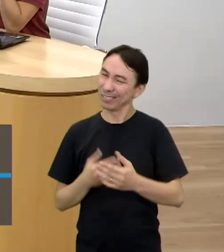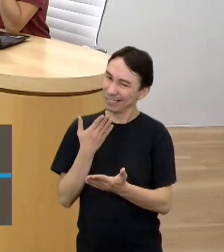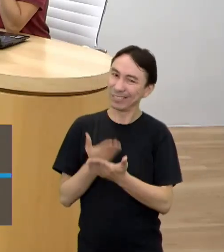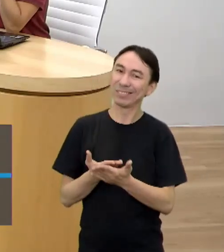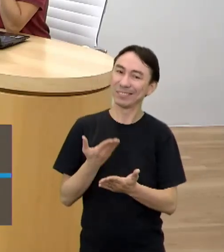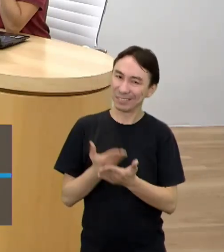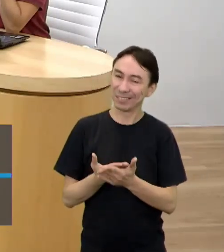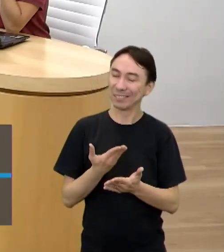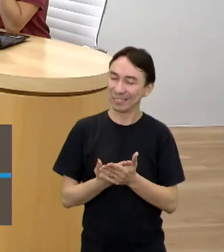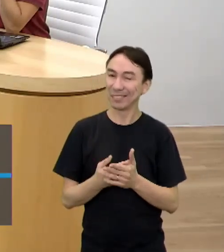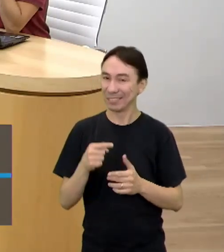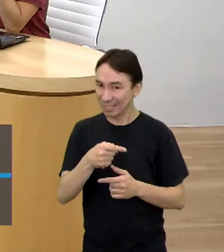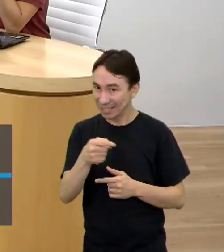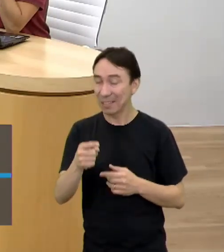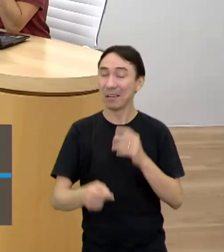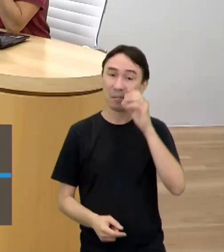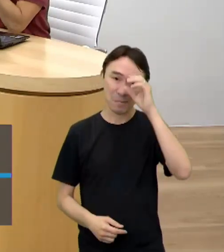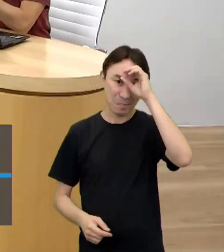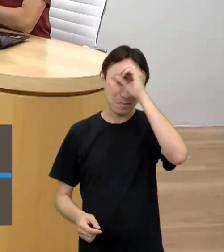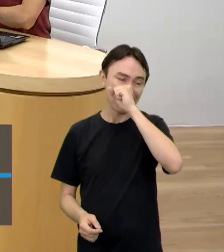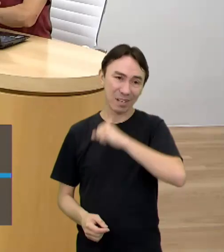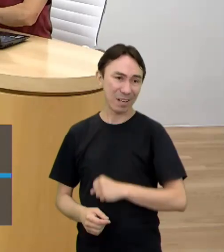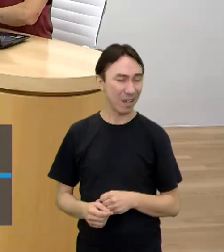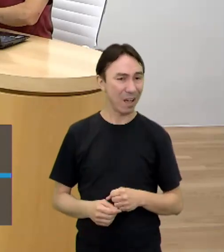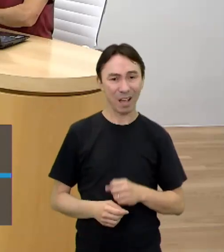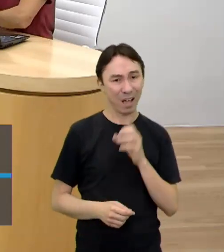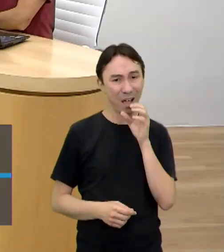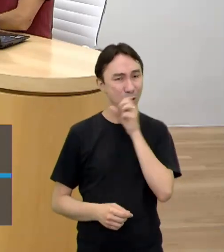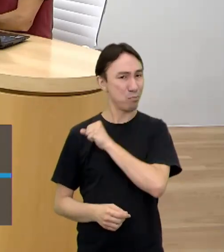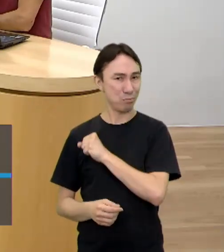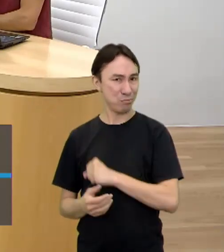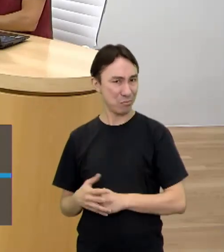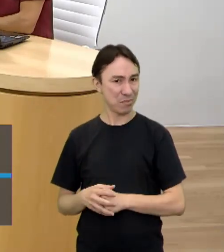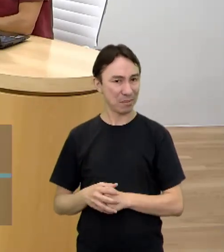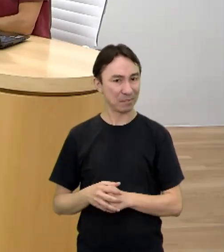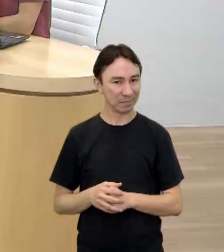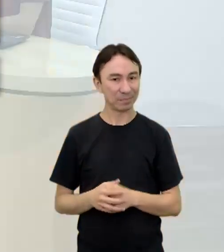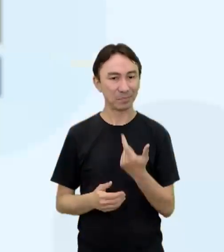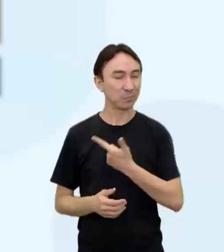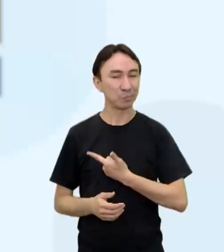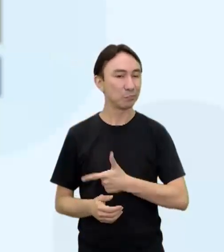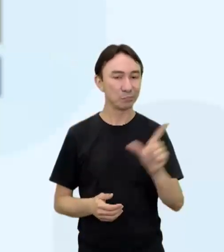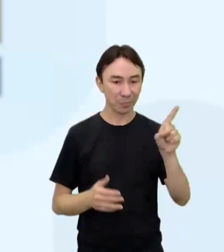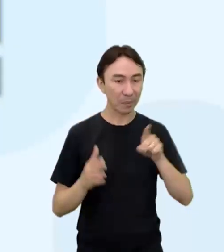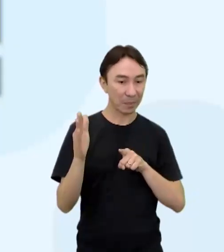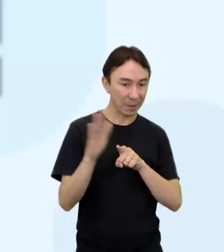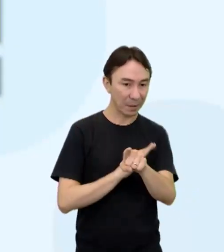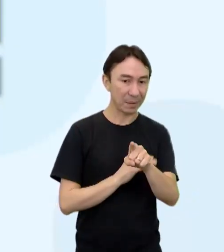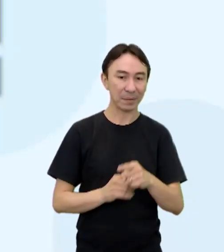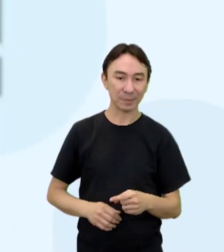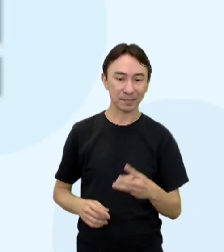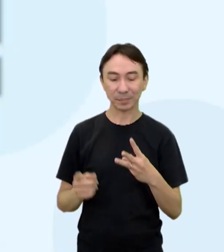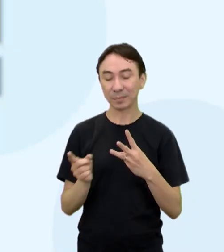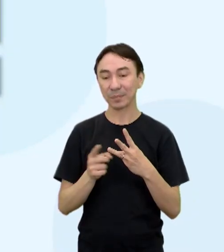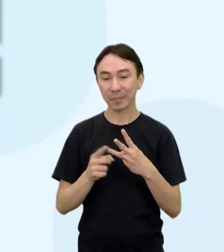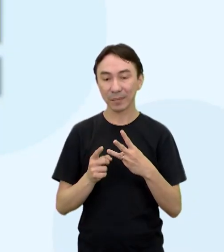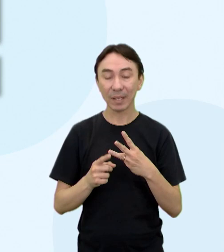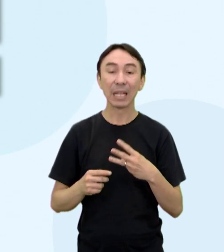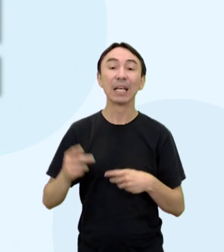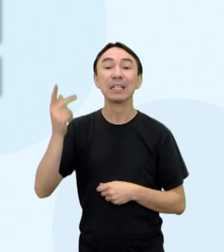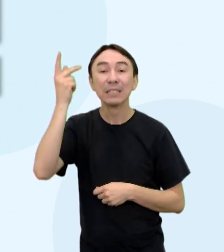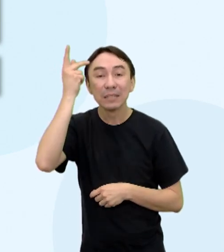dar certo e você vai aprender também. Você vai aprender coisa de minutos, viu? Olha a outra perguntinha. Qual a chance de nevar em São